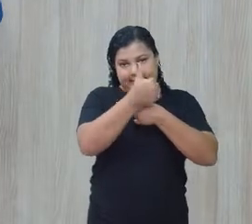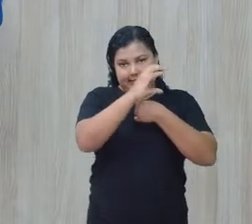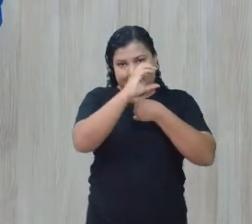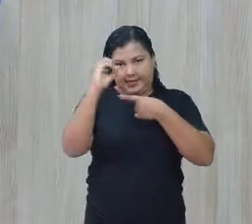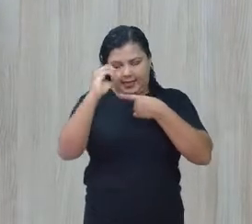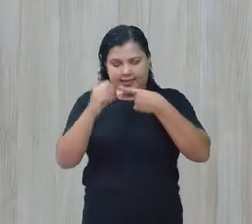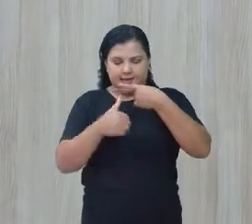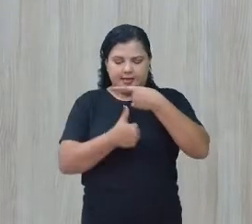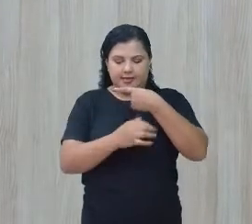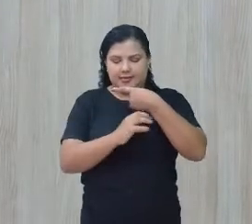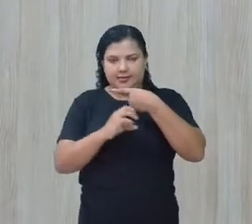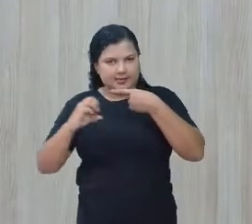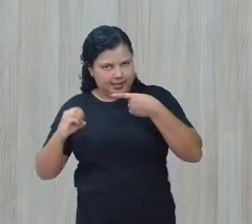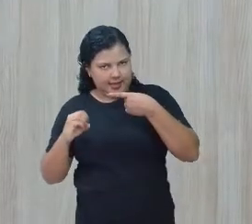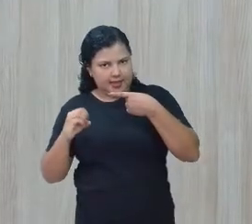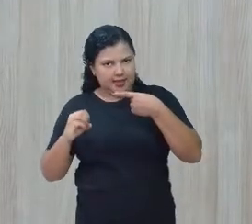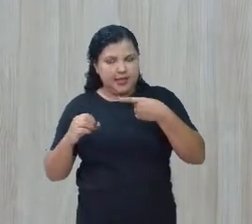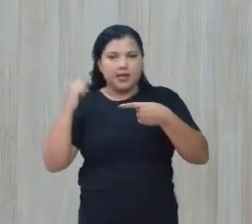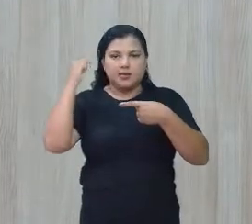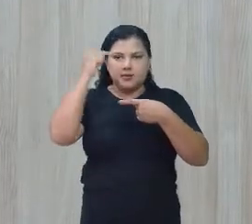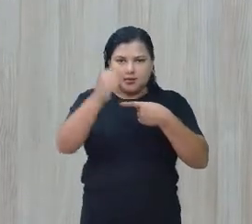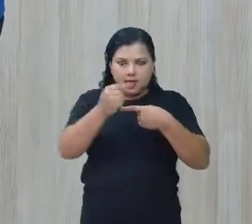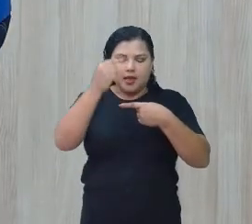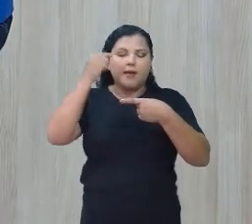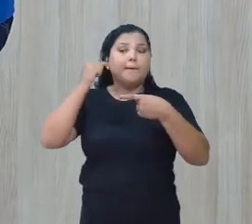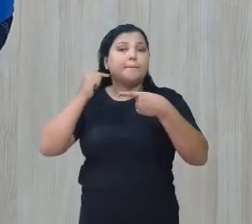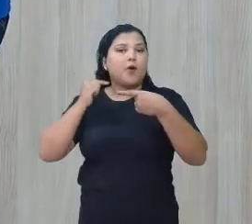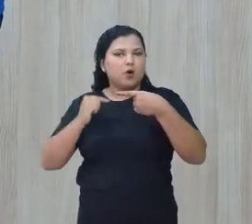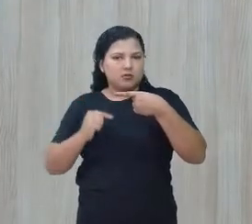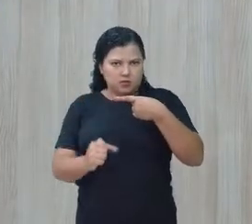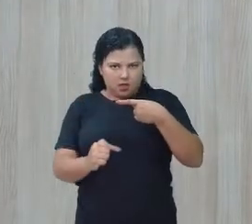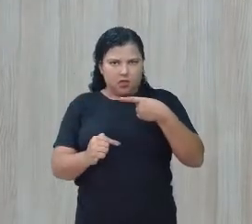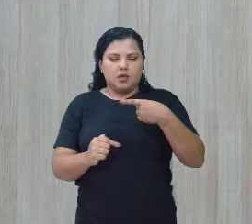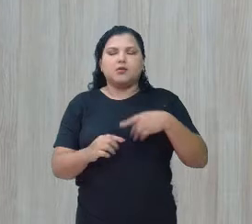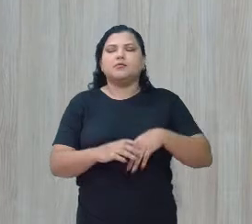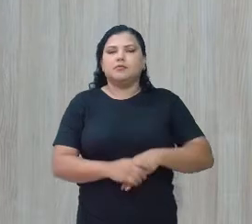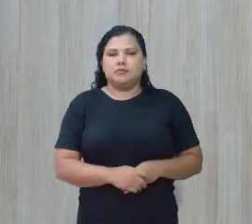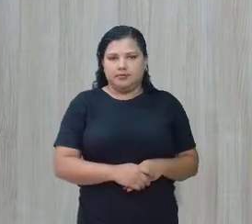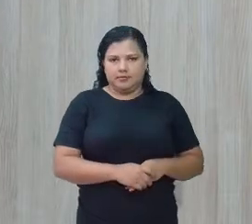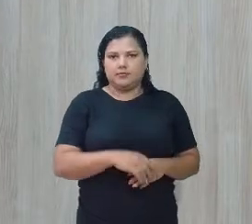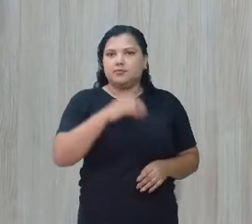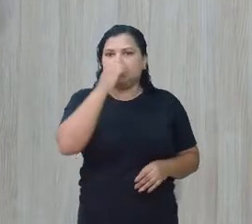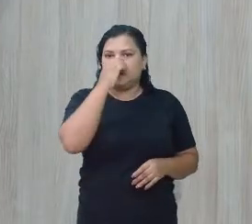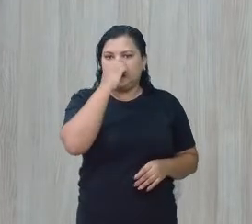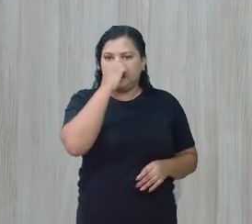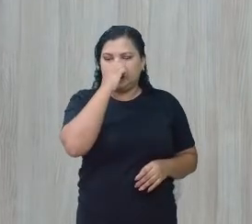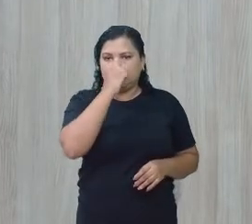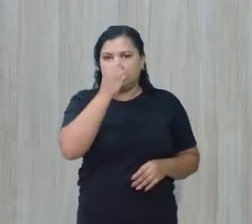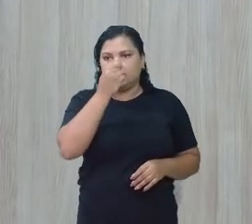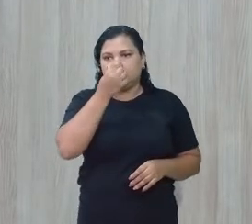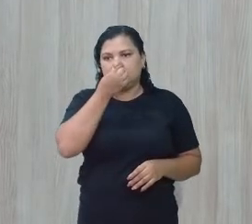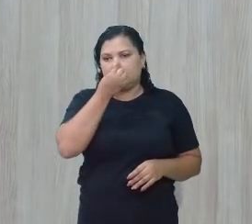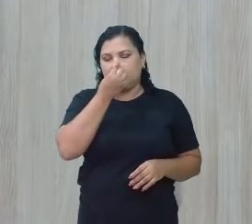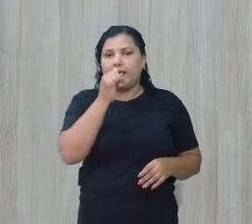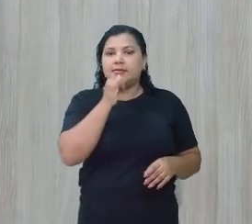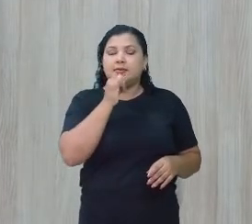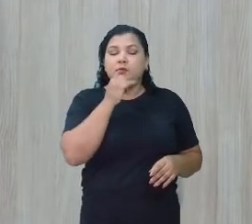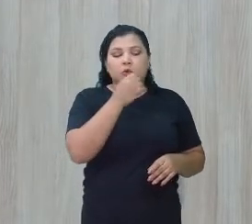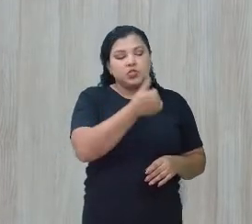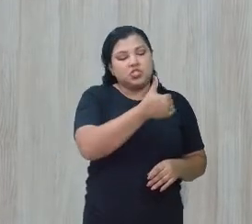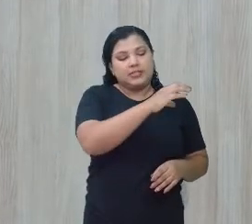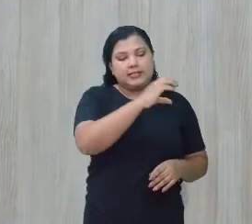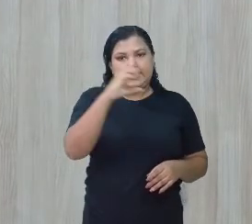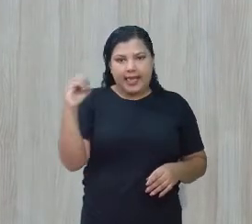Então, já a ideia de novo, né? Do 100 sendo a nossa base. E, basicamente, a gente está trabalhando com partes de 100. Então, a gente